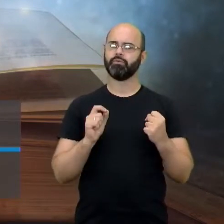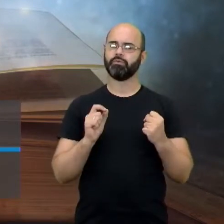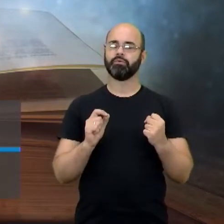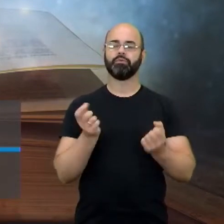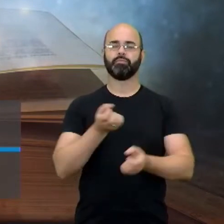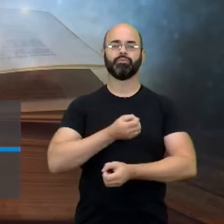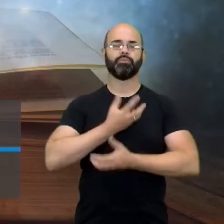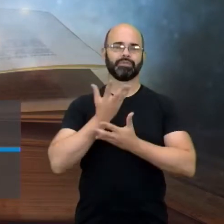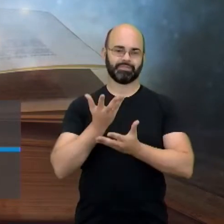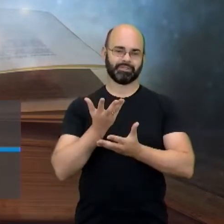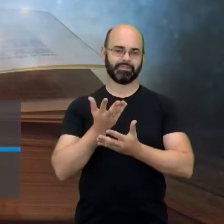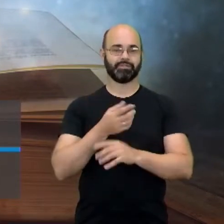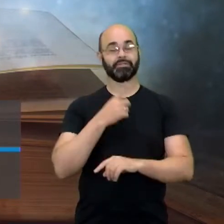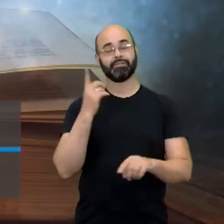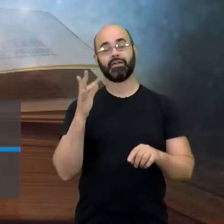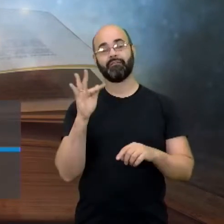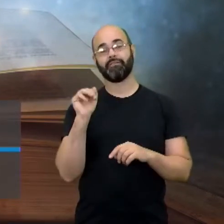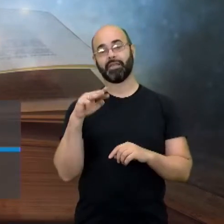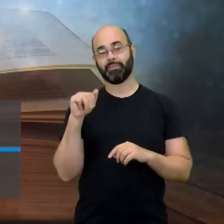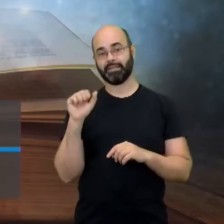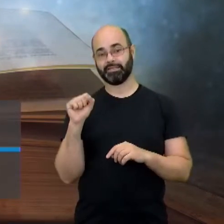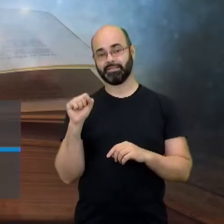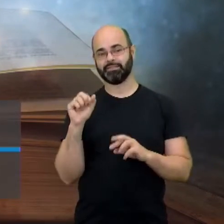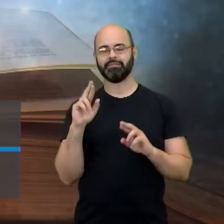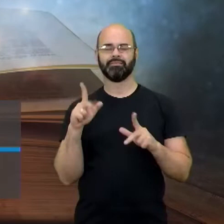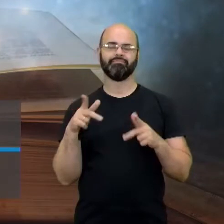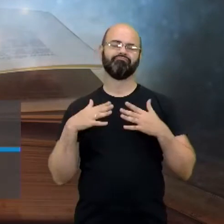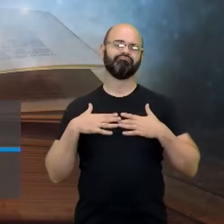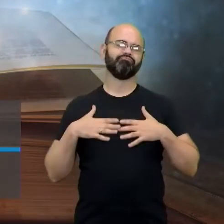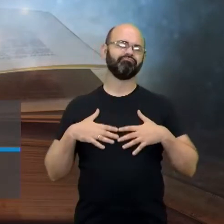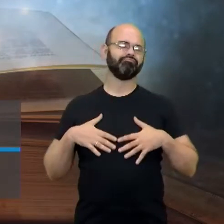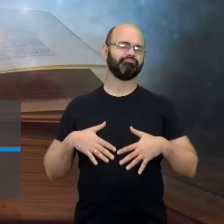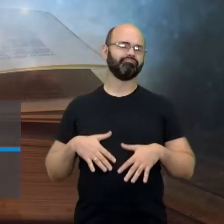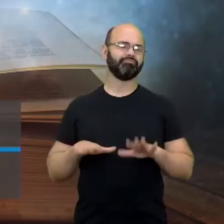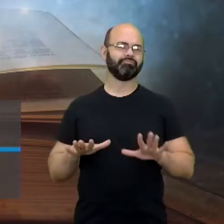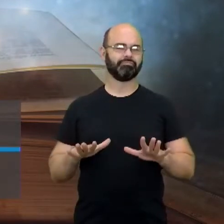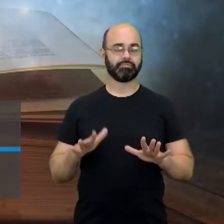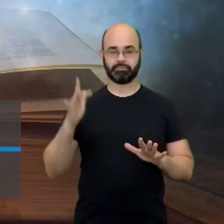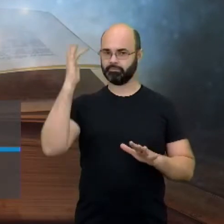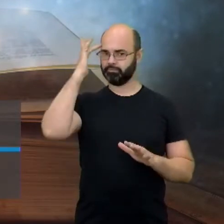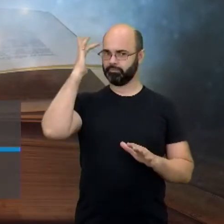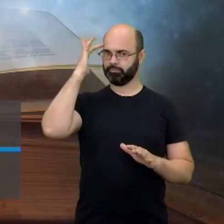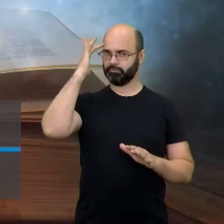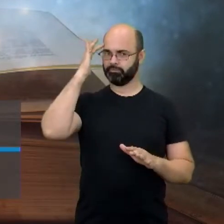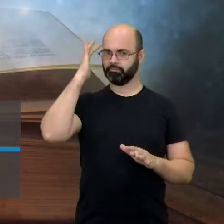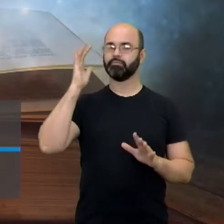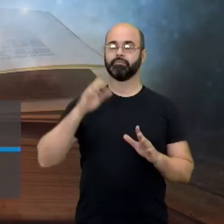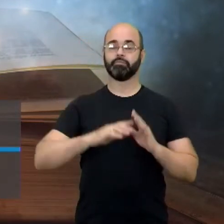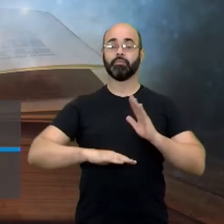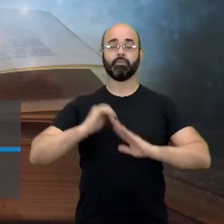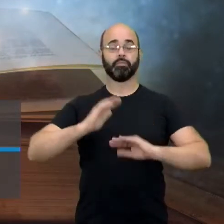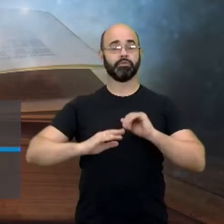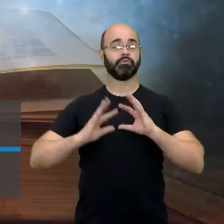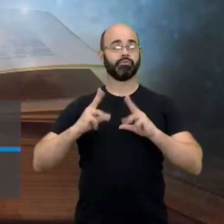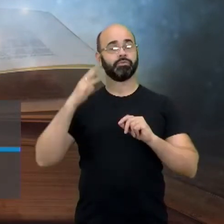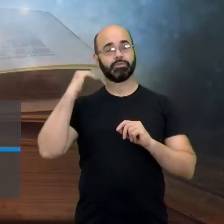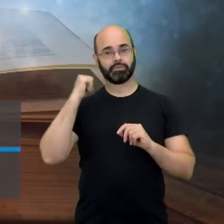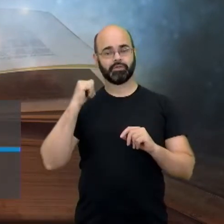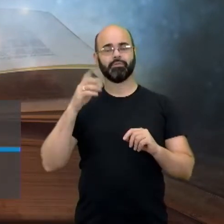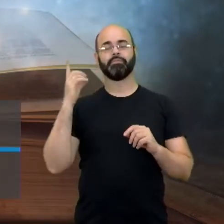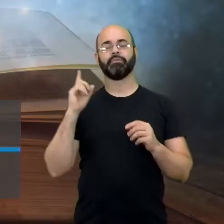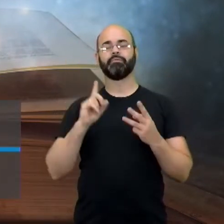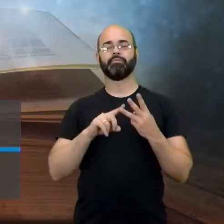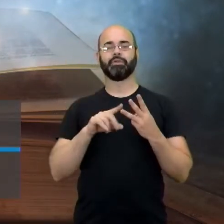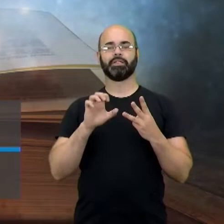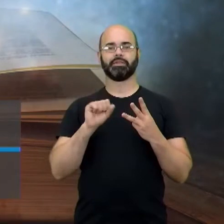poesia. Já os famas são mais acomodados, mais prudentes, sabe? Tudo da vida prática. E as esperanças